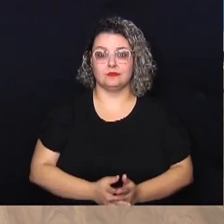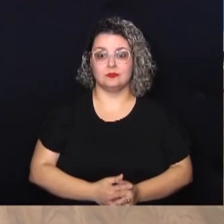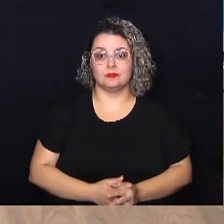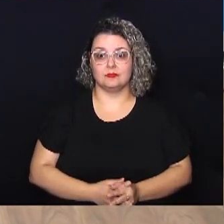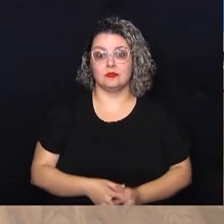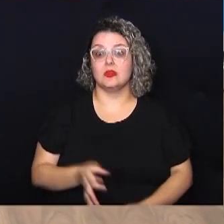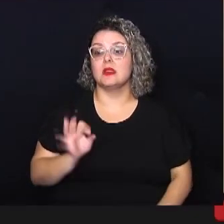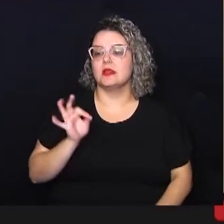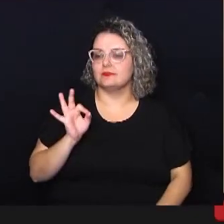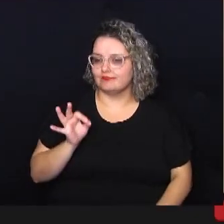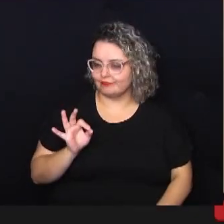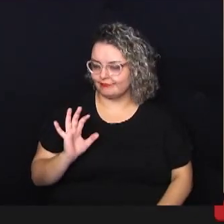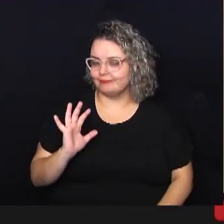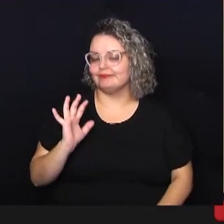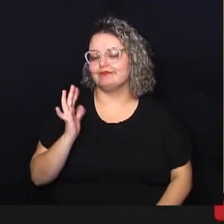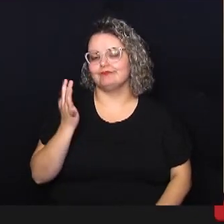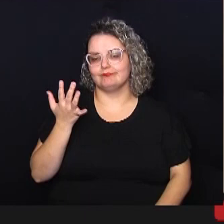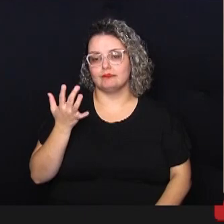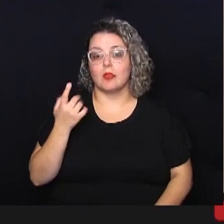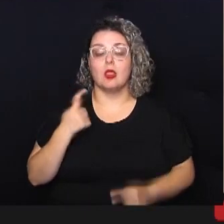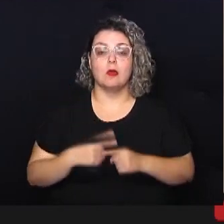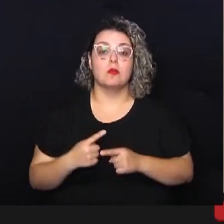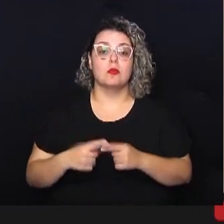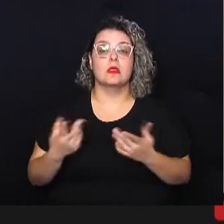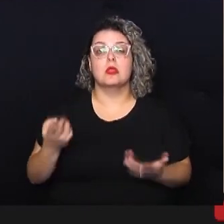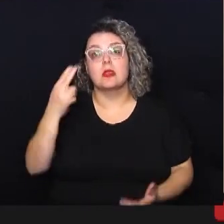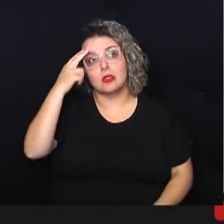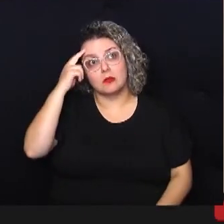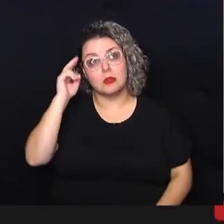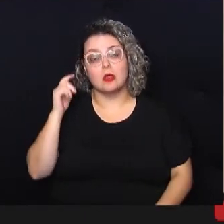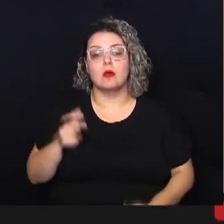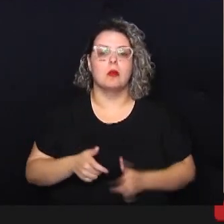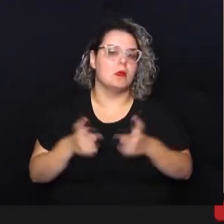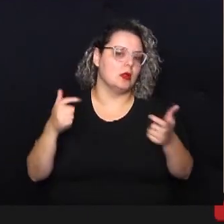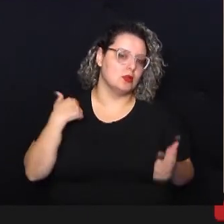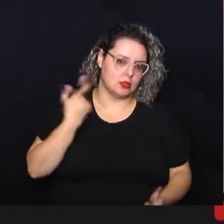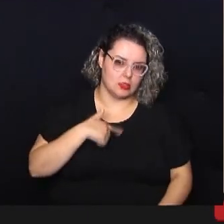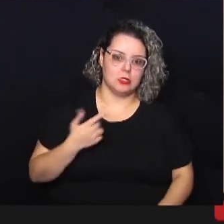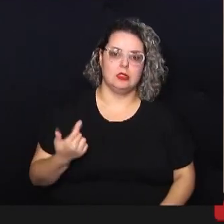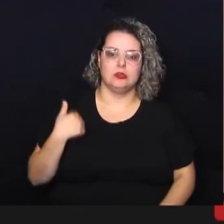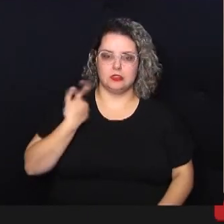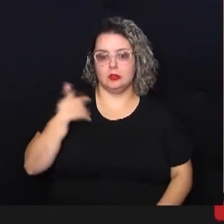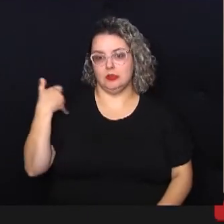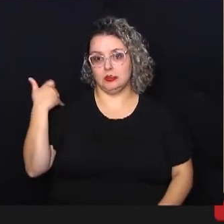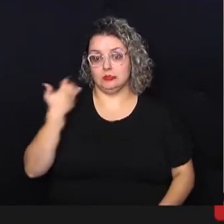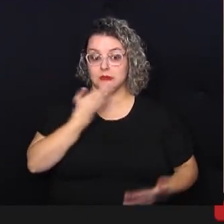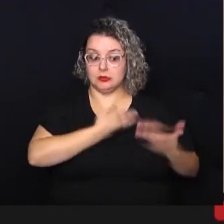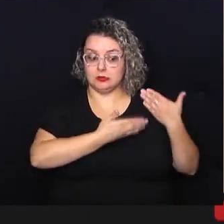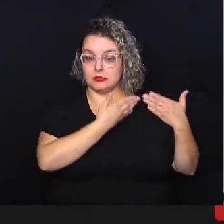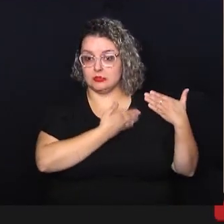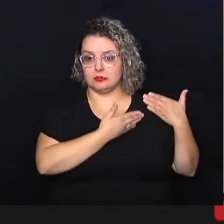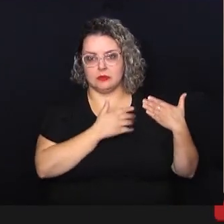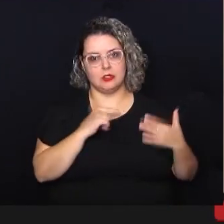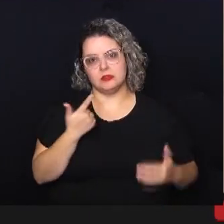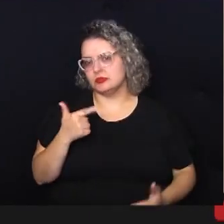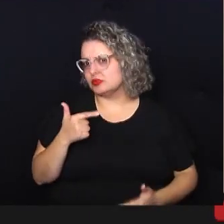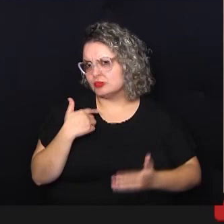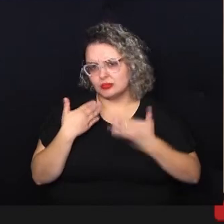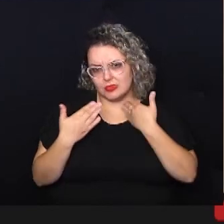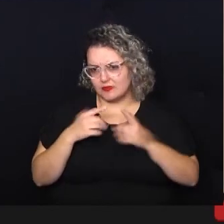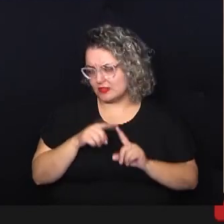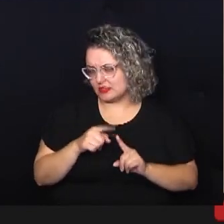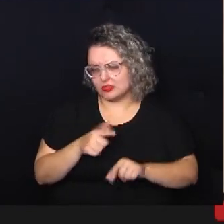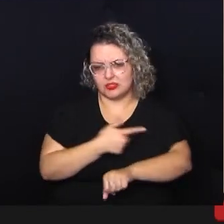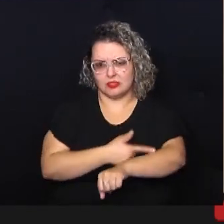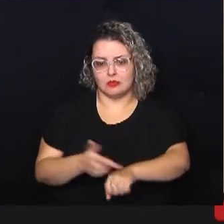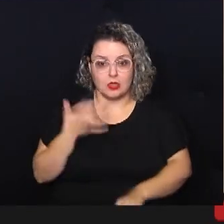Exatamente, acontece muito isso. É que assim, né, Gabriel, a maioria de nós, pessoal da nossa idade, assim, né, a gente não teve esse tipo de educação. Eu não